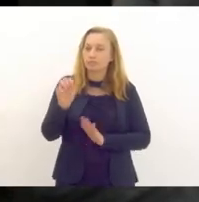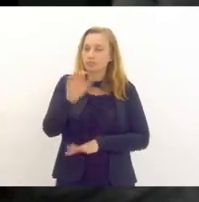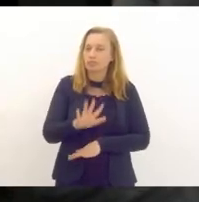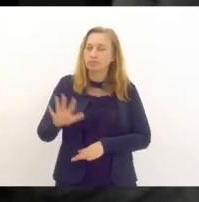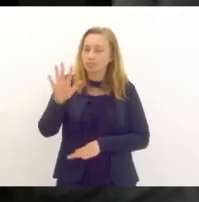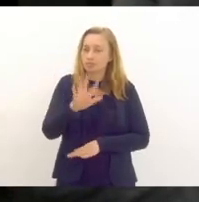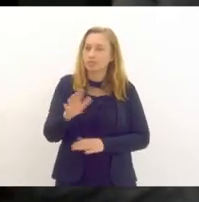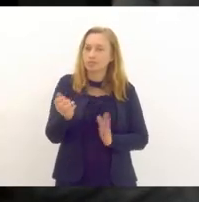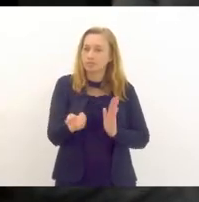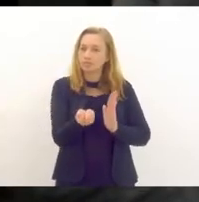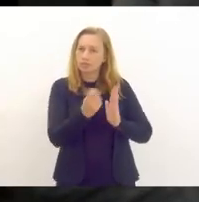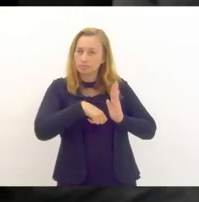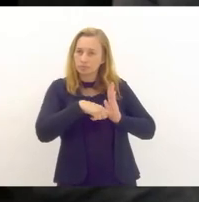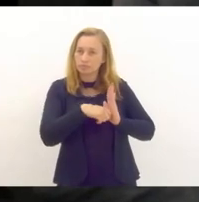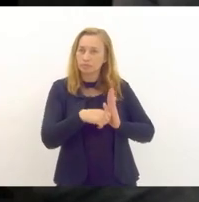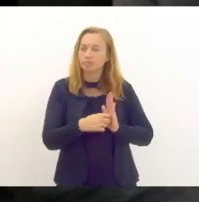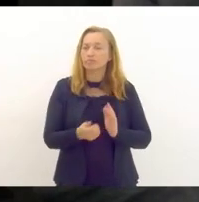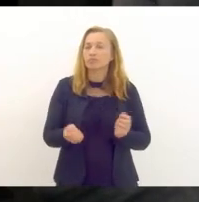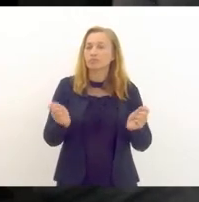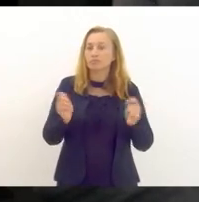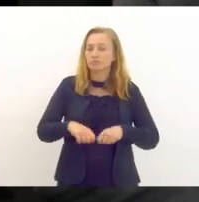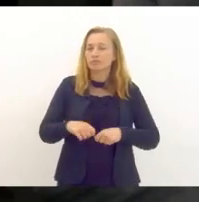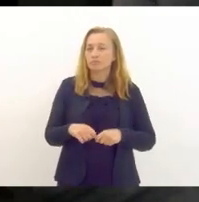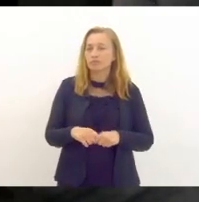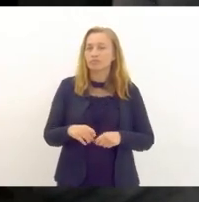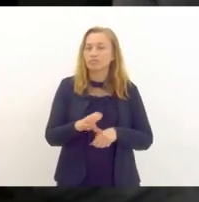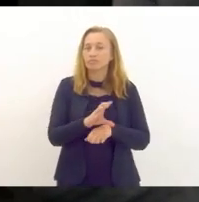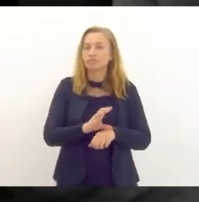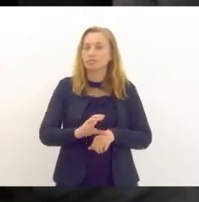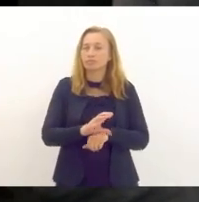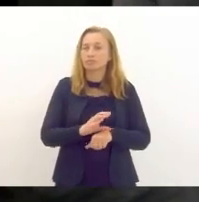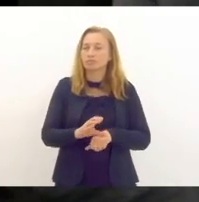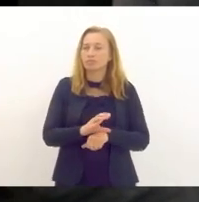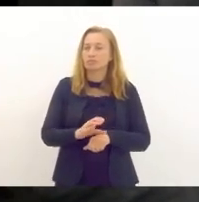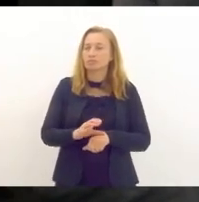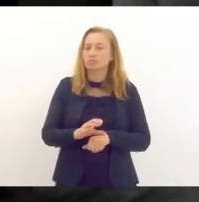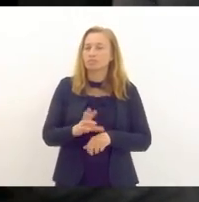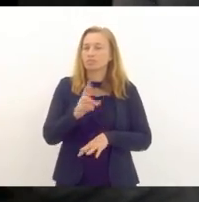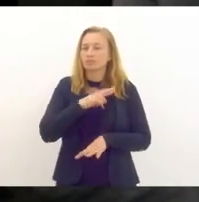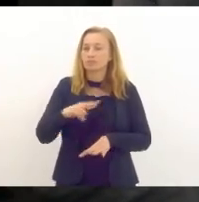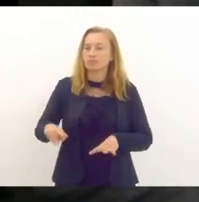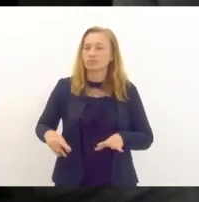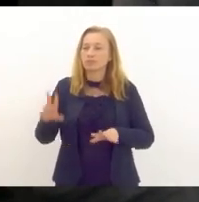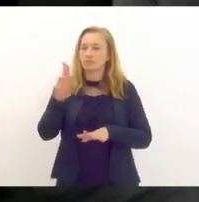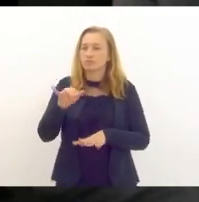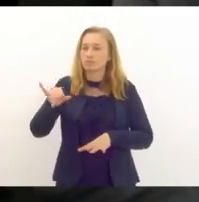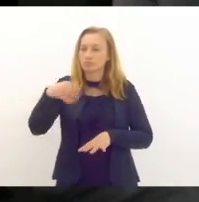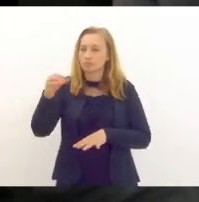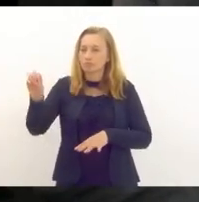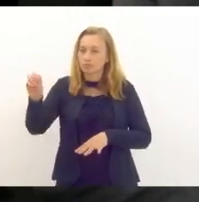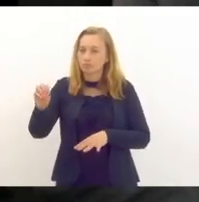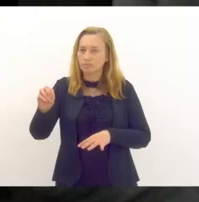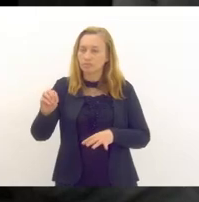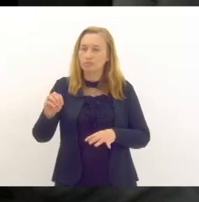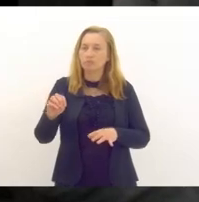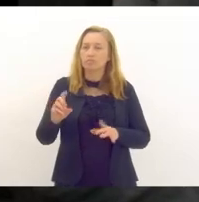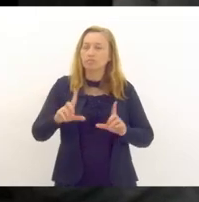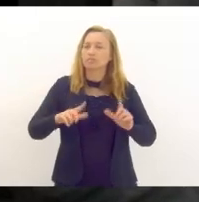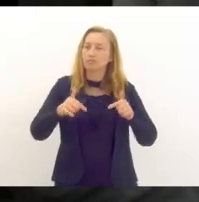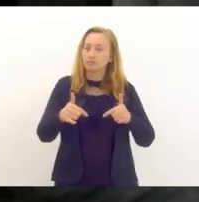aí dentro da competência da nossa Constituição da República cabe a união legislar sobre normas gerais